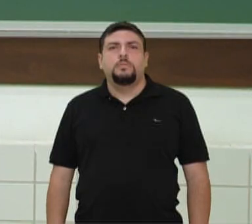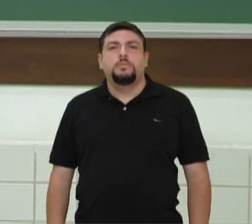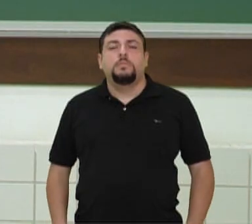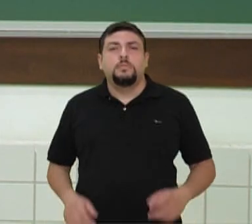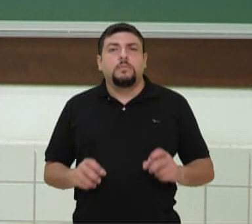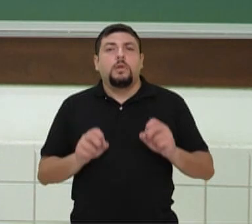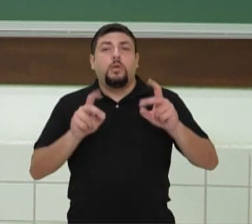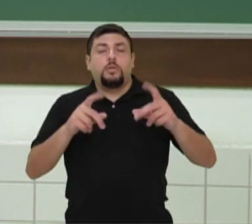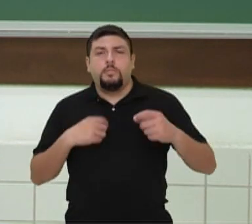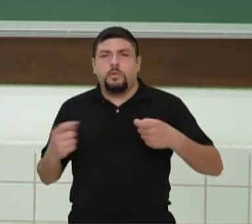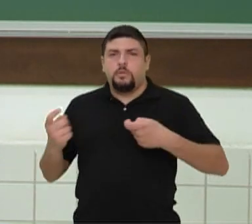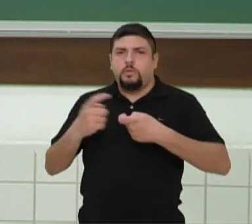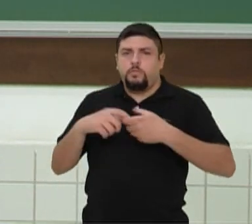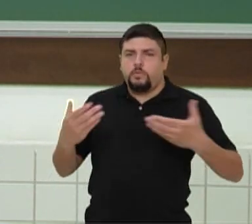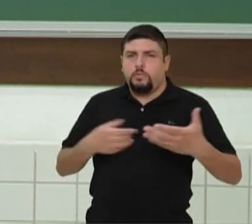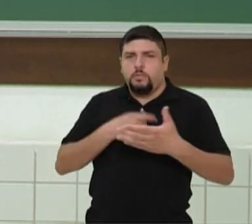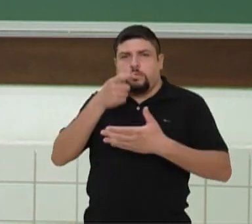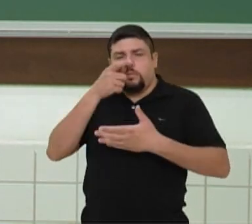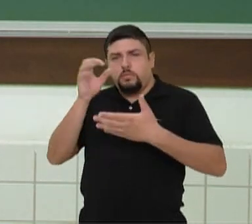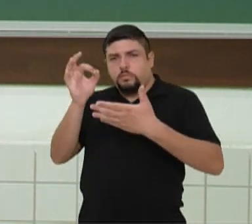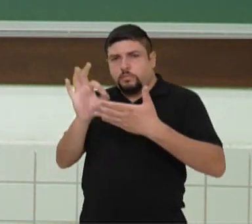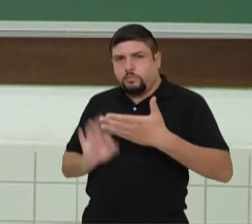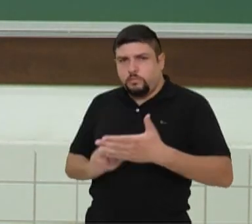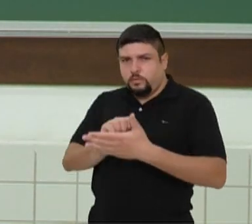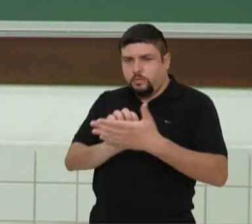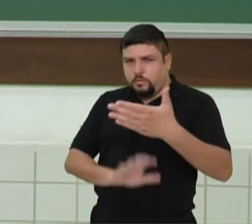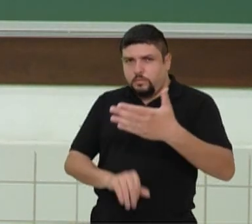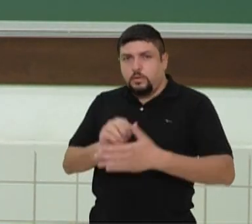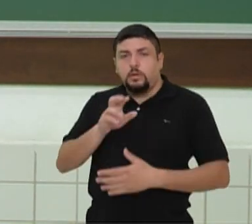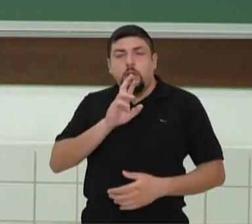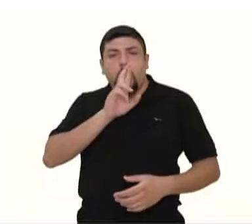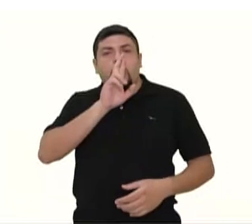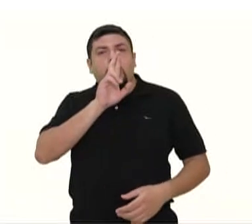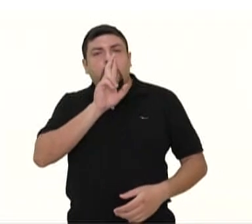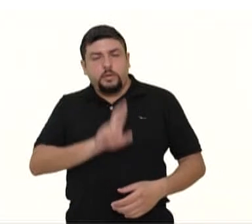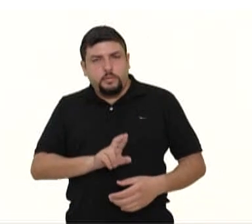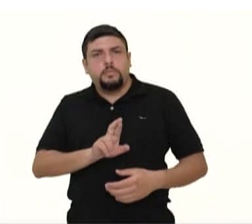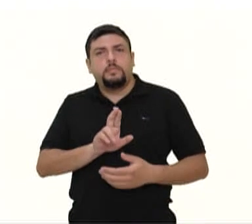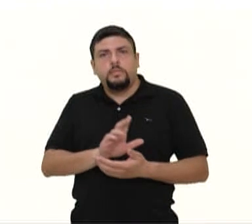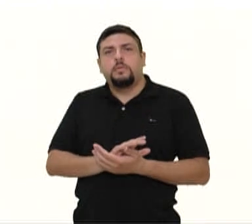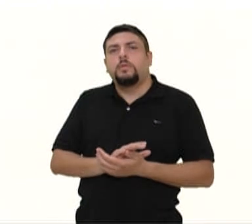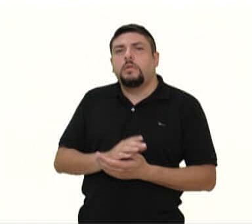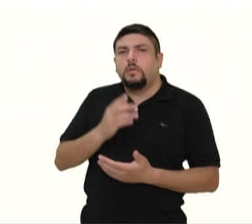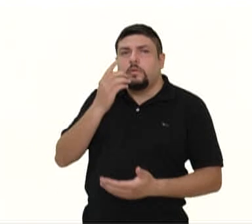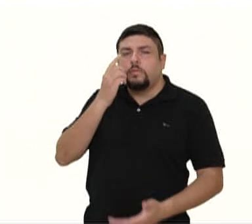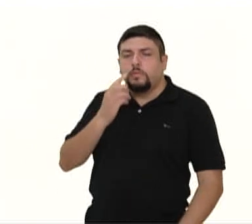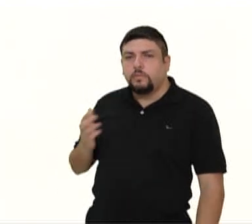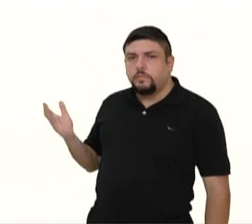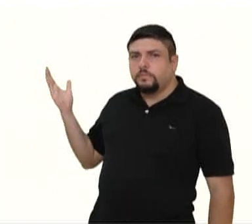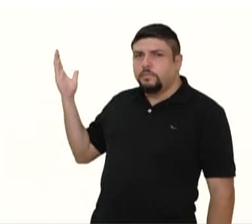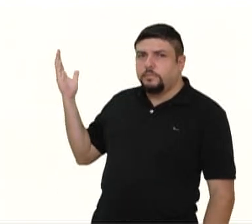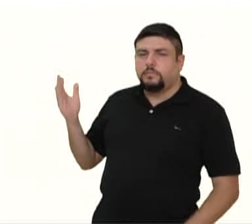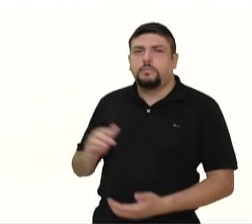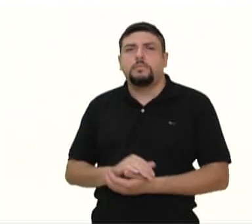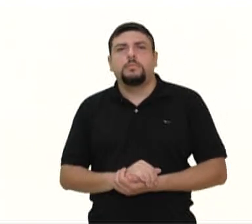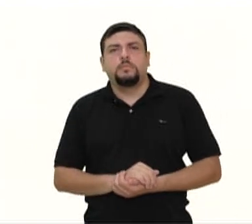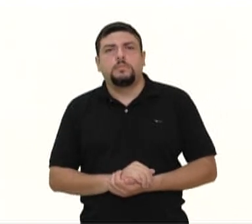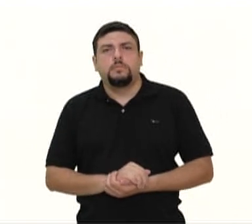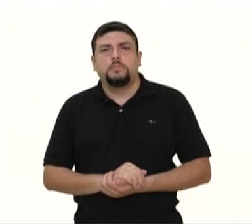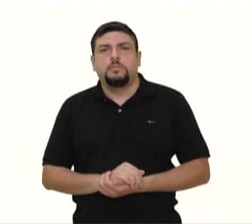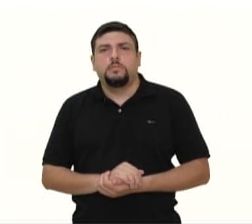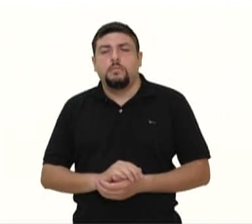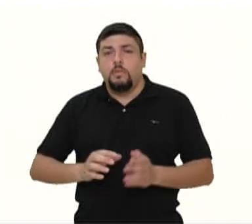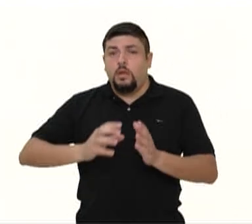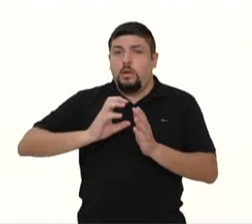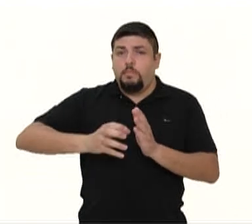Ok? Retornando com a correção da atividade, as respostas para o nosso quiz são as seguintes. A letra A, os partidos